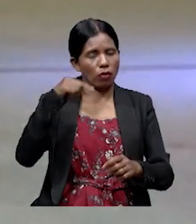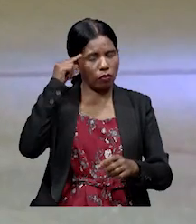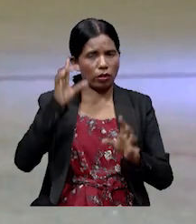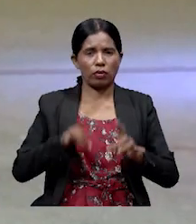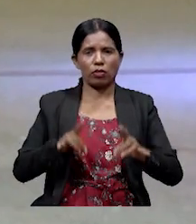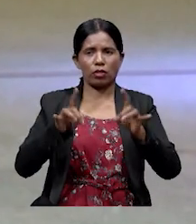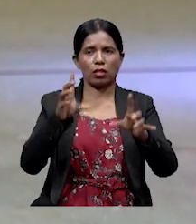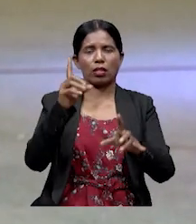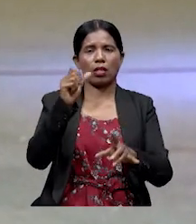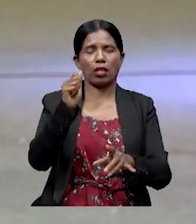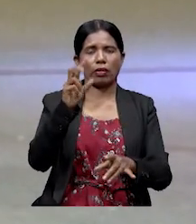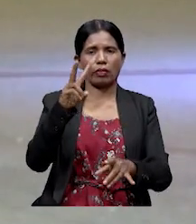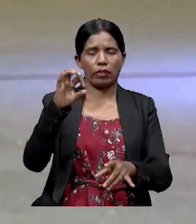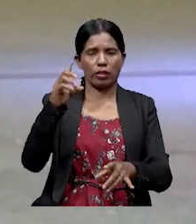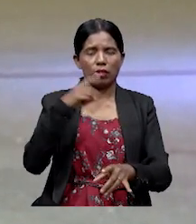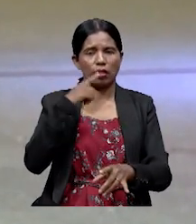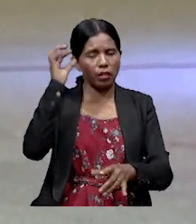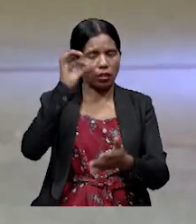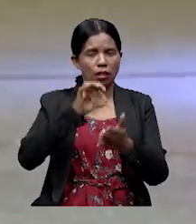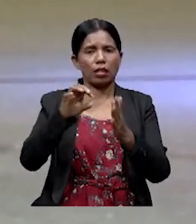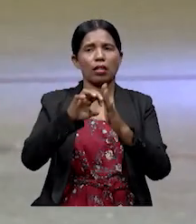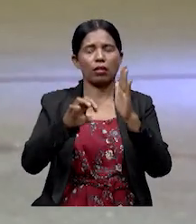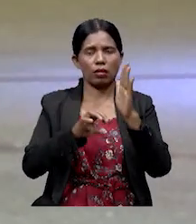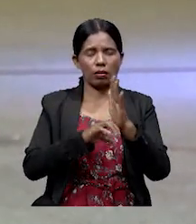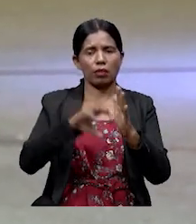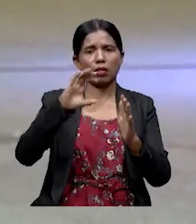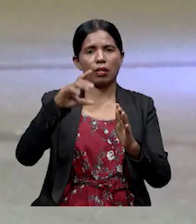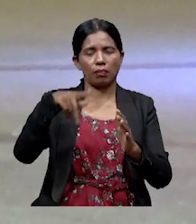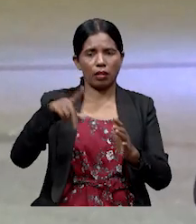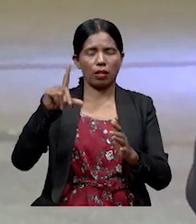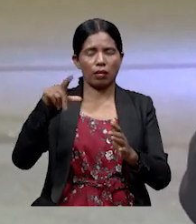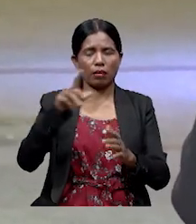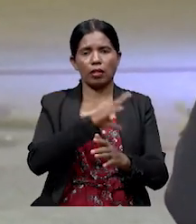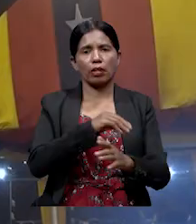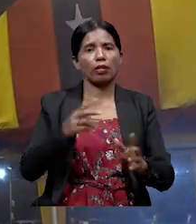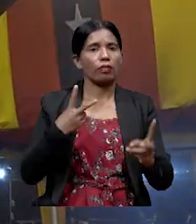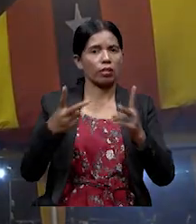Hurley, secretário-executivo CPLP, Zacarias Albano da Costa, no bainaca